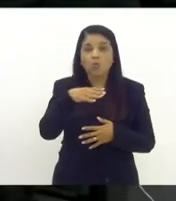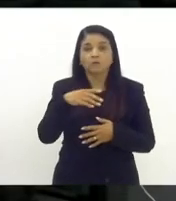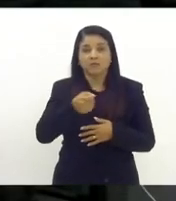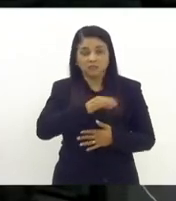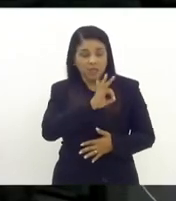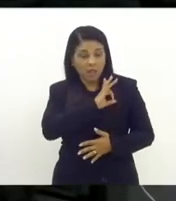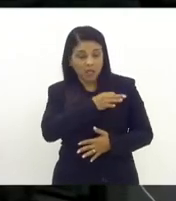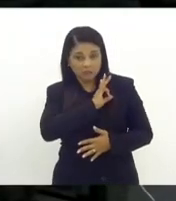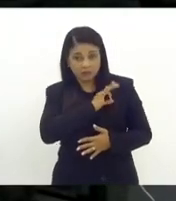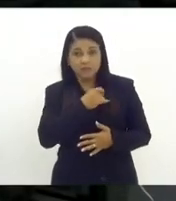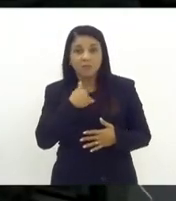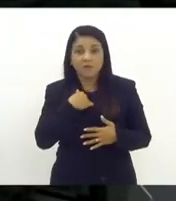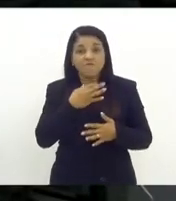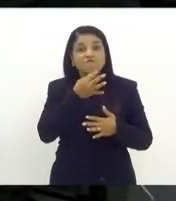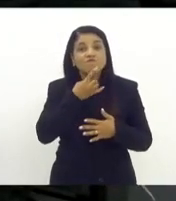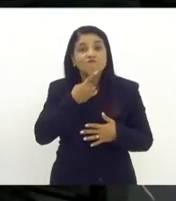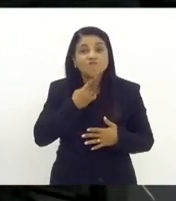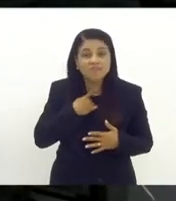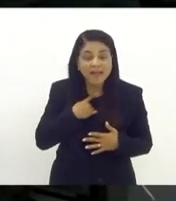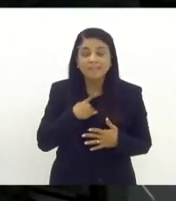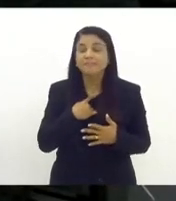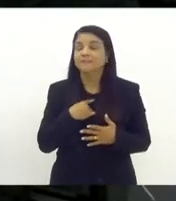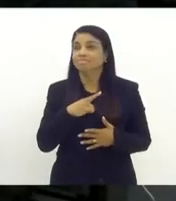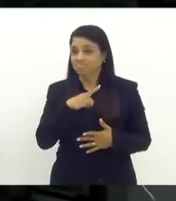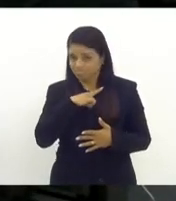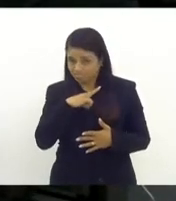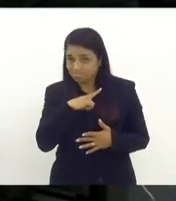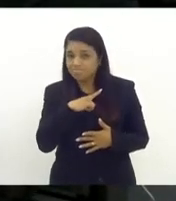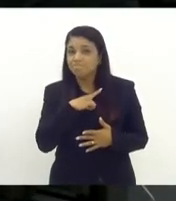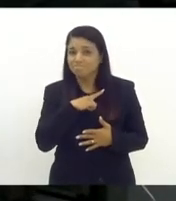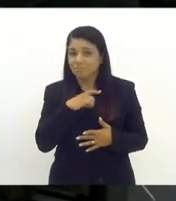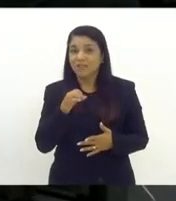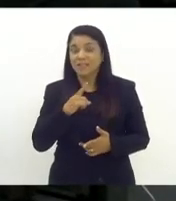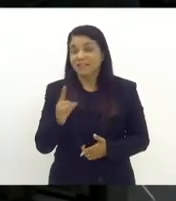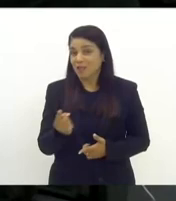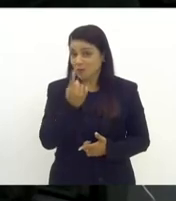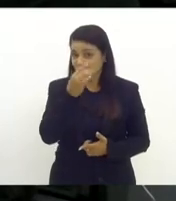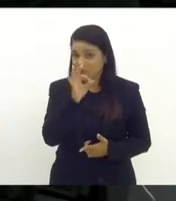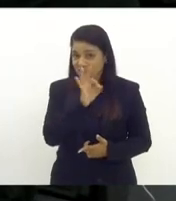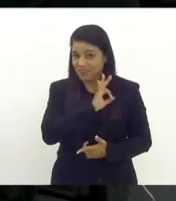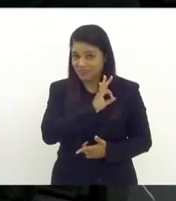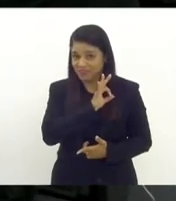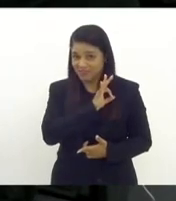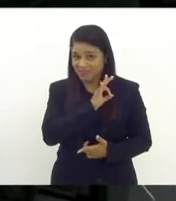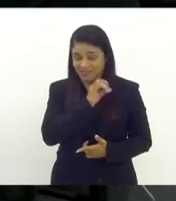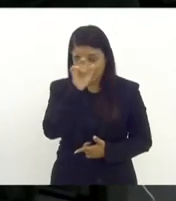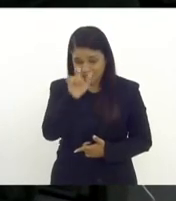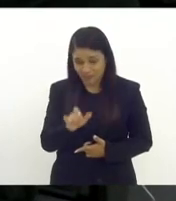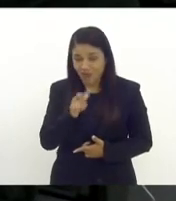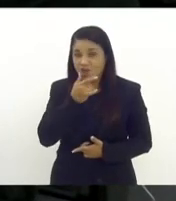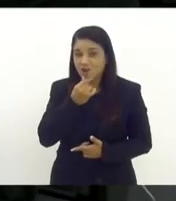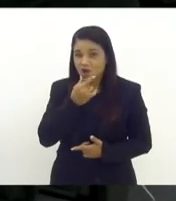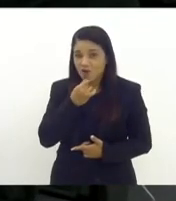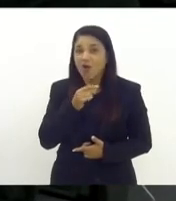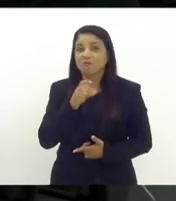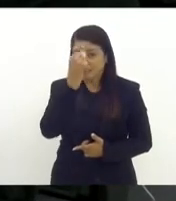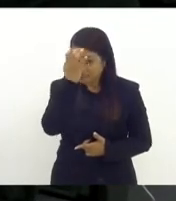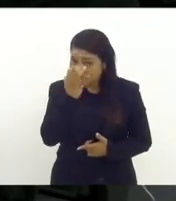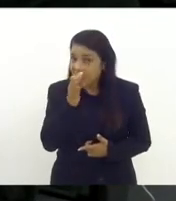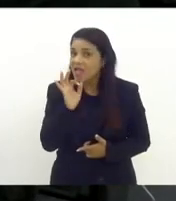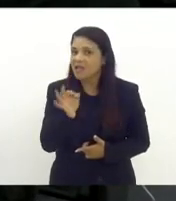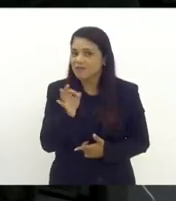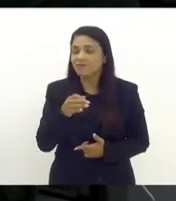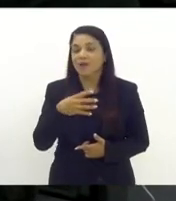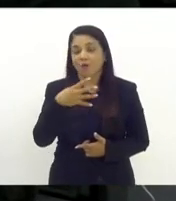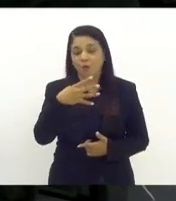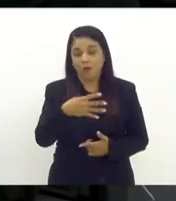porque é uma vontade que eu tive muito tem um delegado delegado sério tem um delegado da